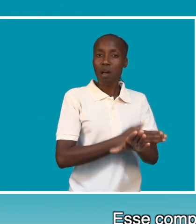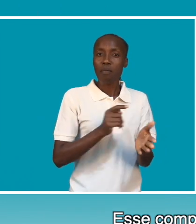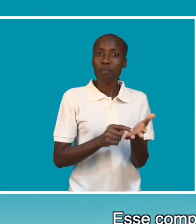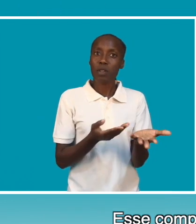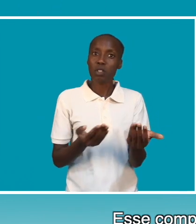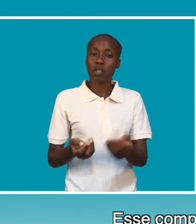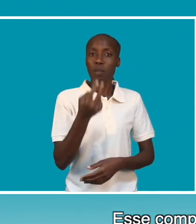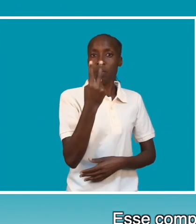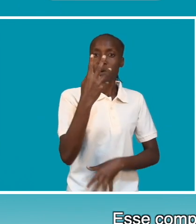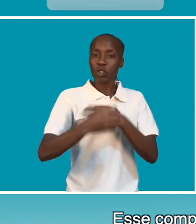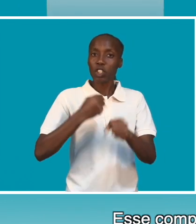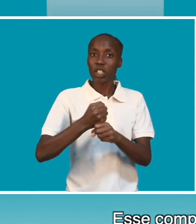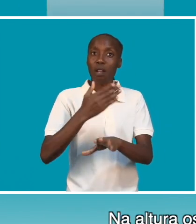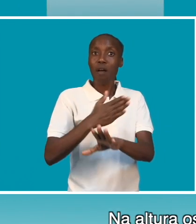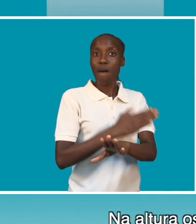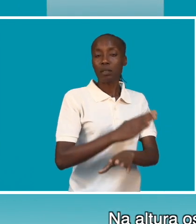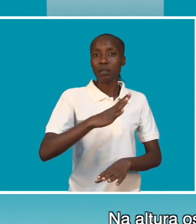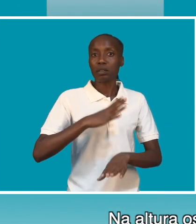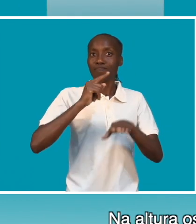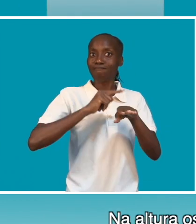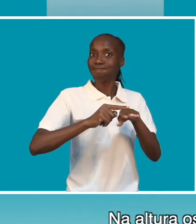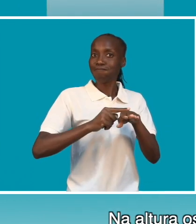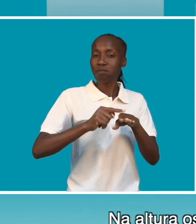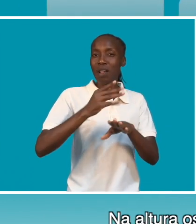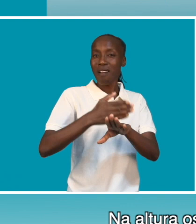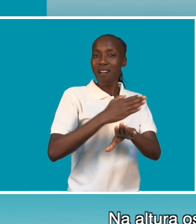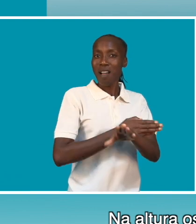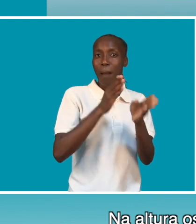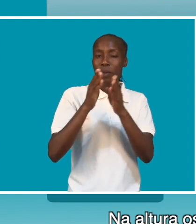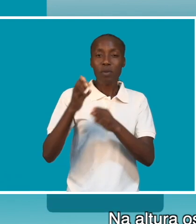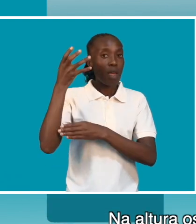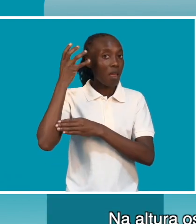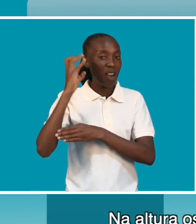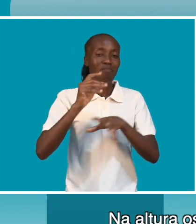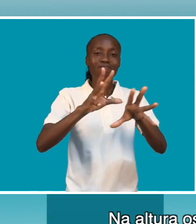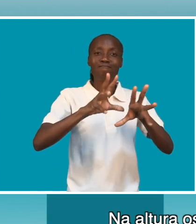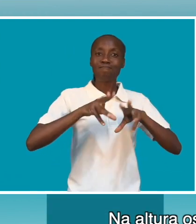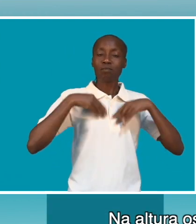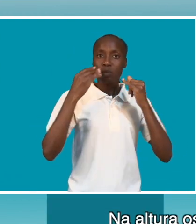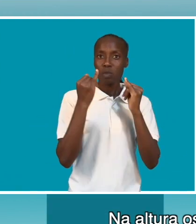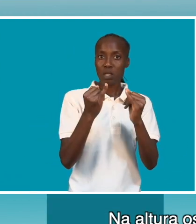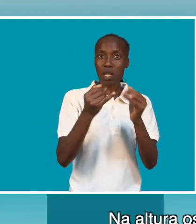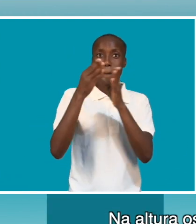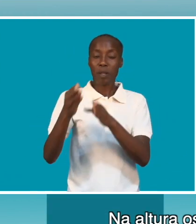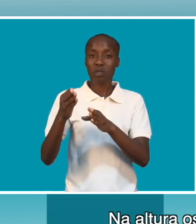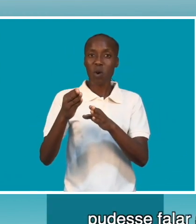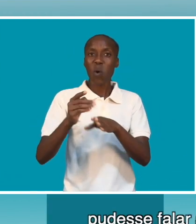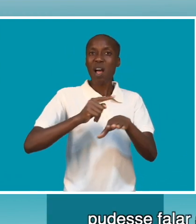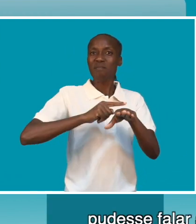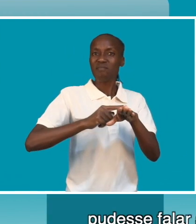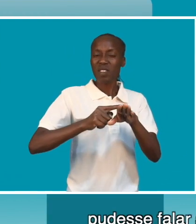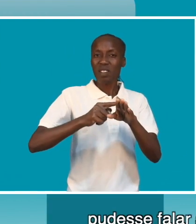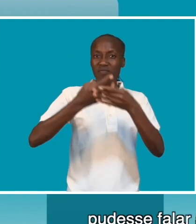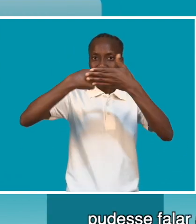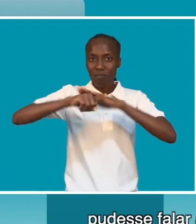espera de dois anos tem muito a ver com a cor da pele na altura os responsáveis do Rádio Clube de Moçambique não admitiam que uma pessoa não